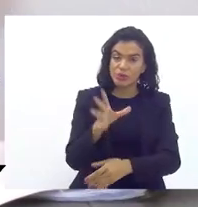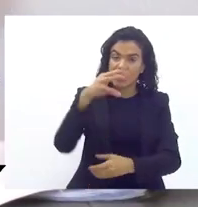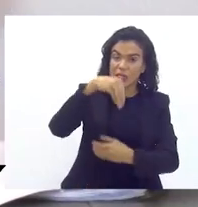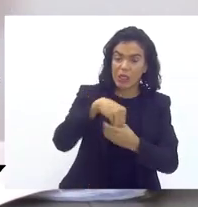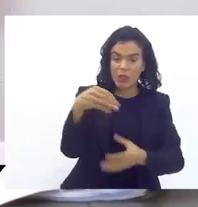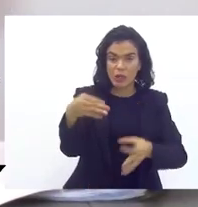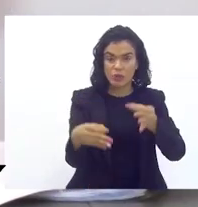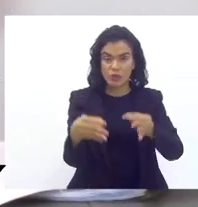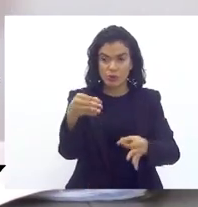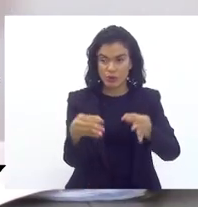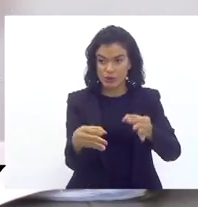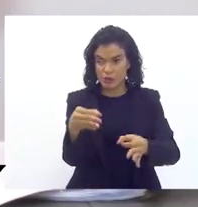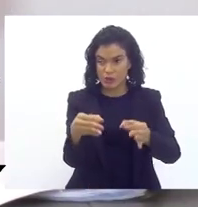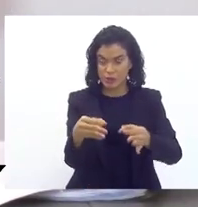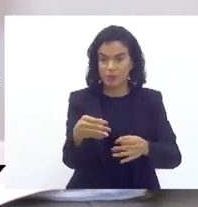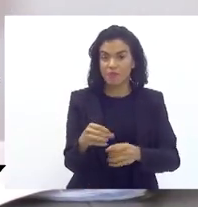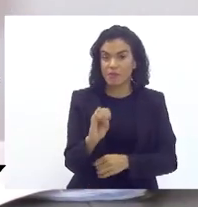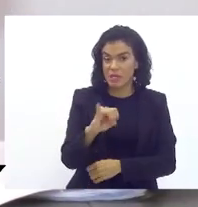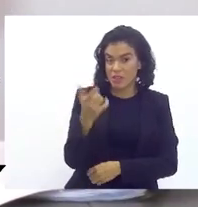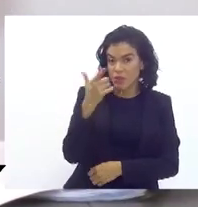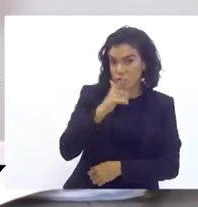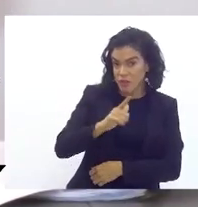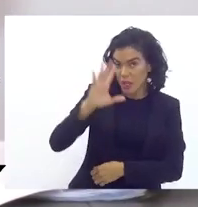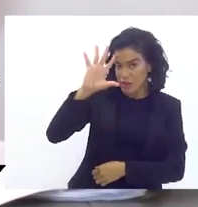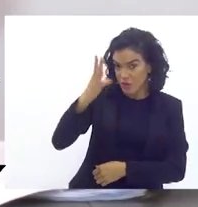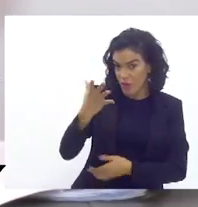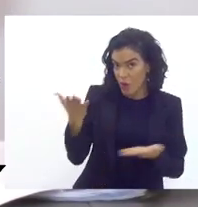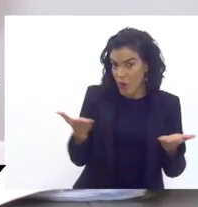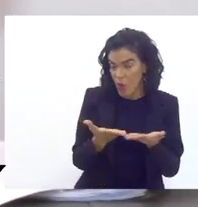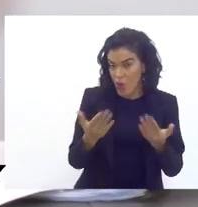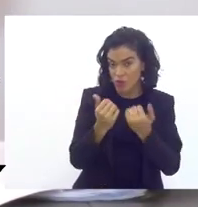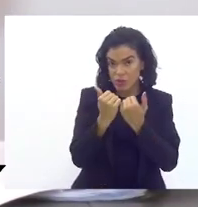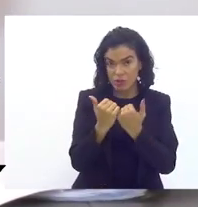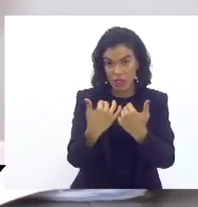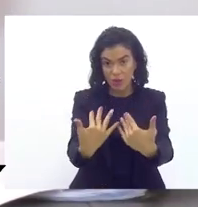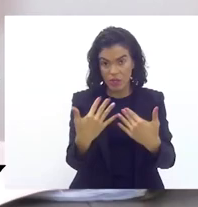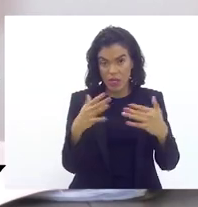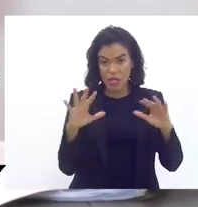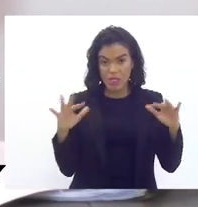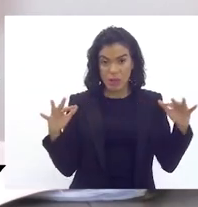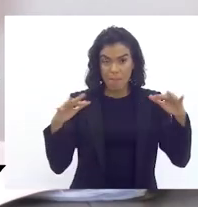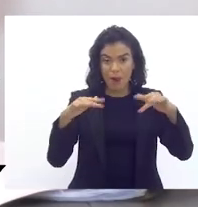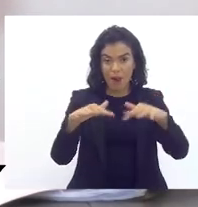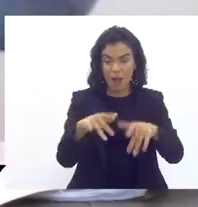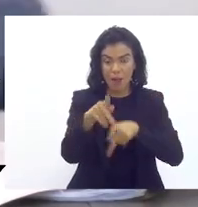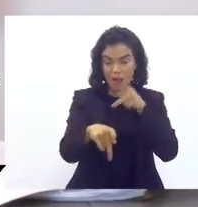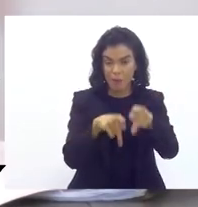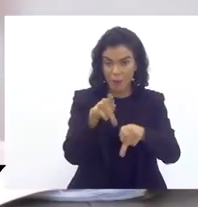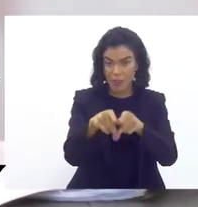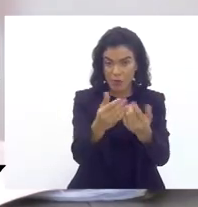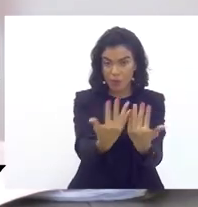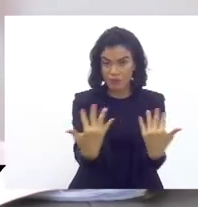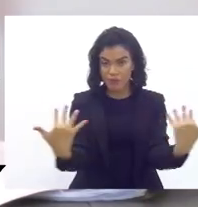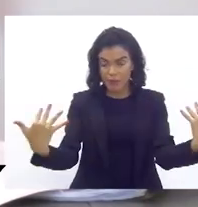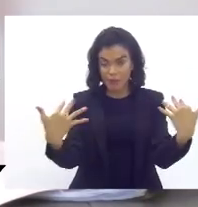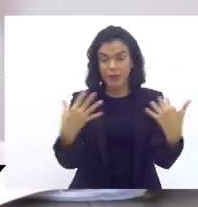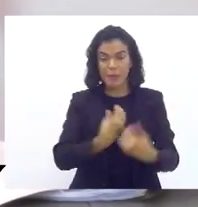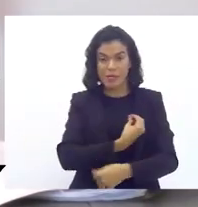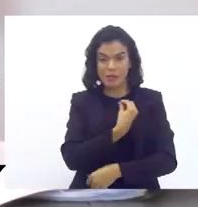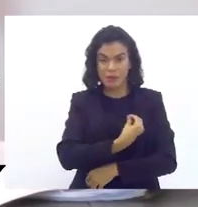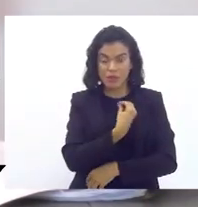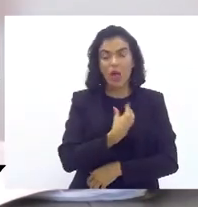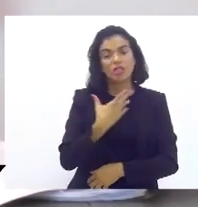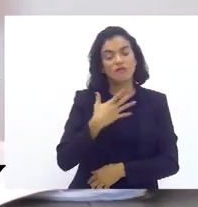que do que a gente conseguir avançar nessa audiência vai ser fundamental para forma como esse projeto